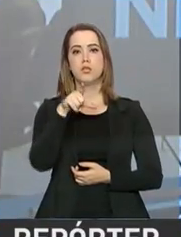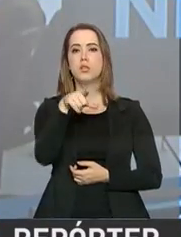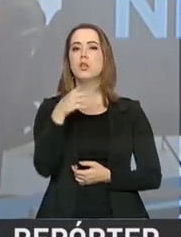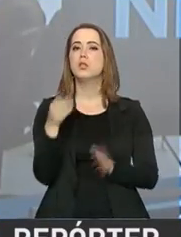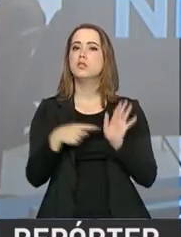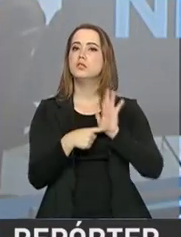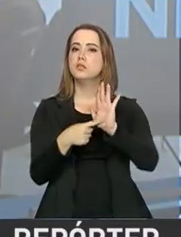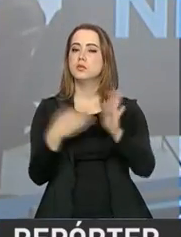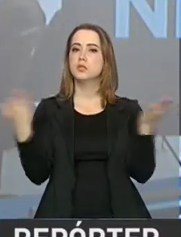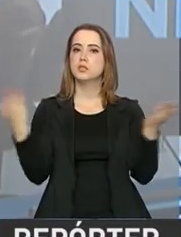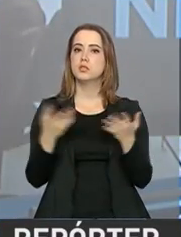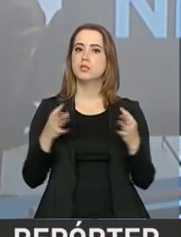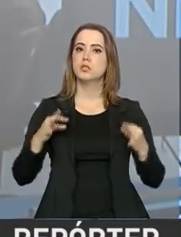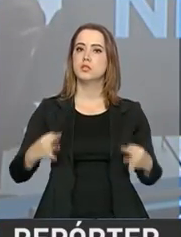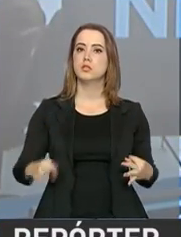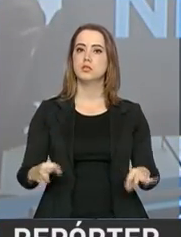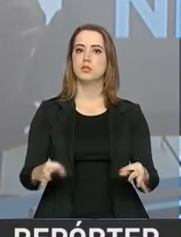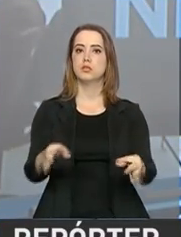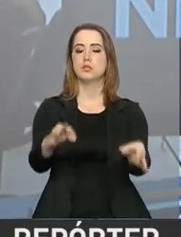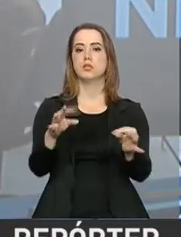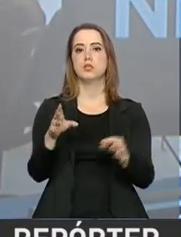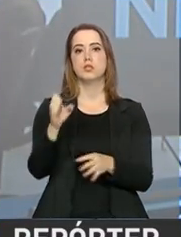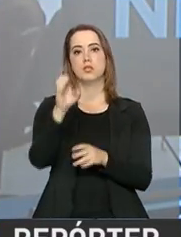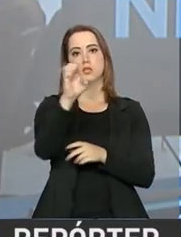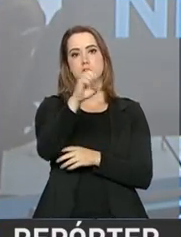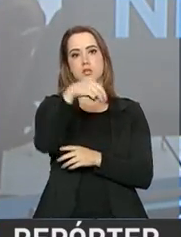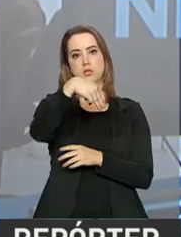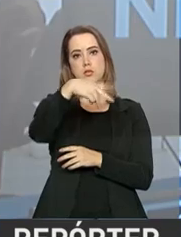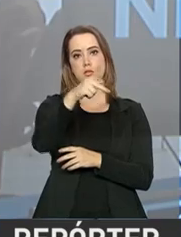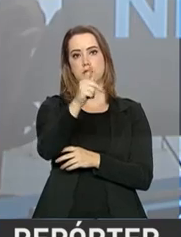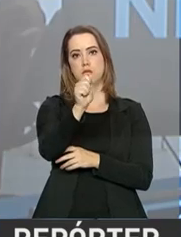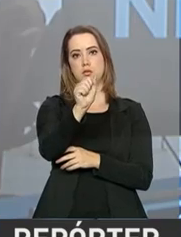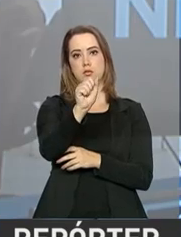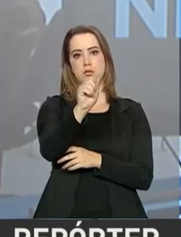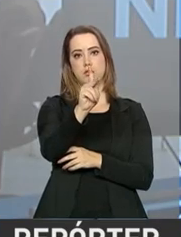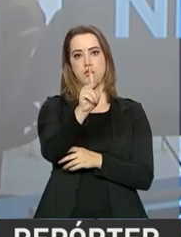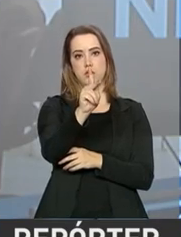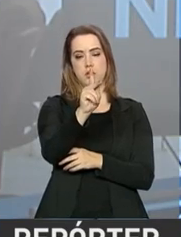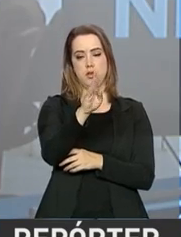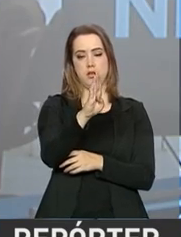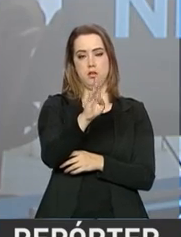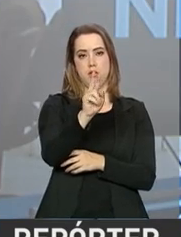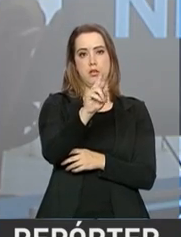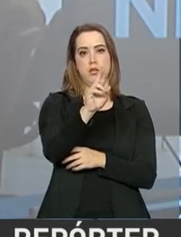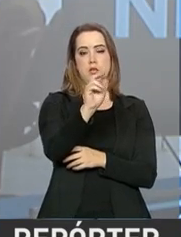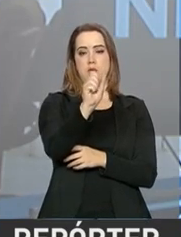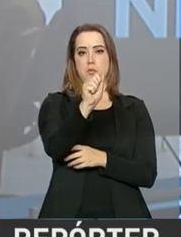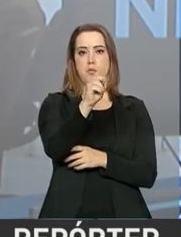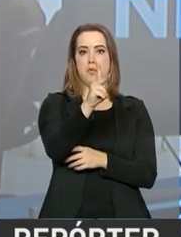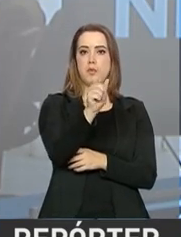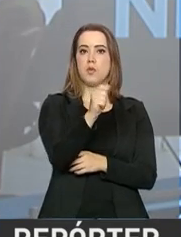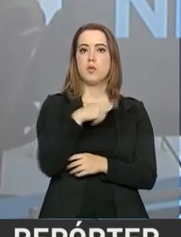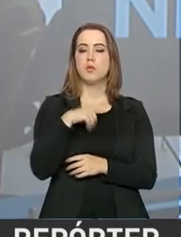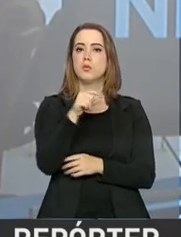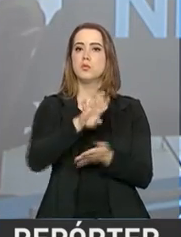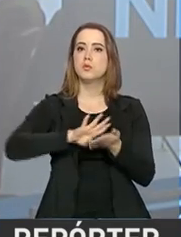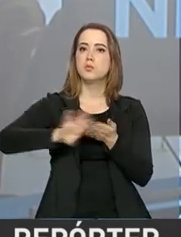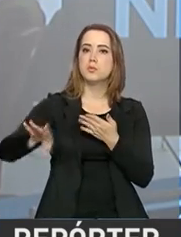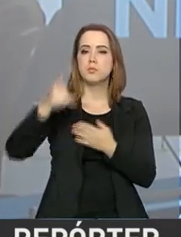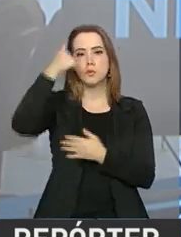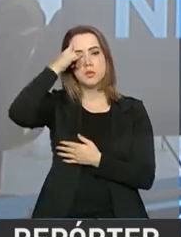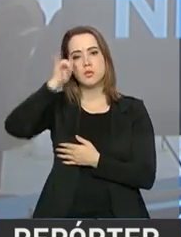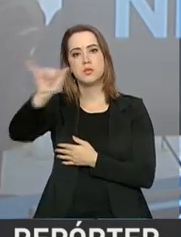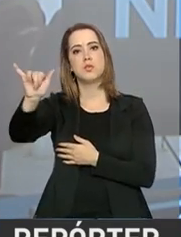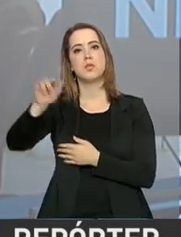tecnologia sustentável desenvolvida pela Embrapa para eliminar pragas na lavoura sem prejudicar o meio ambiente a substância